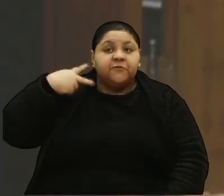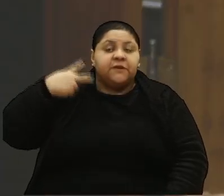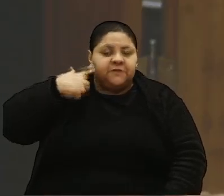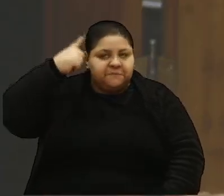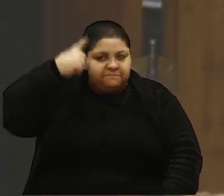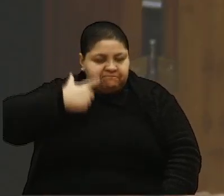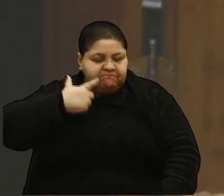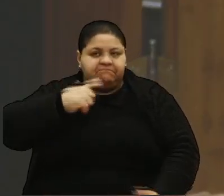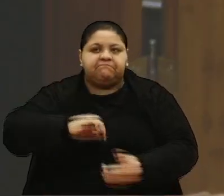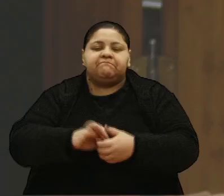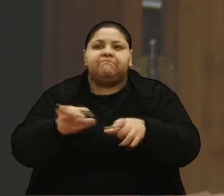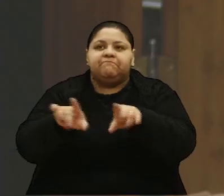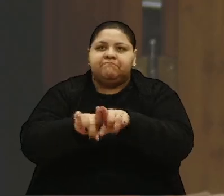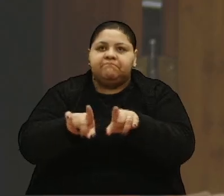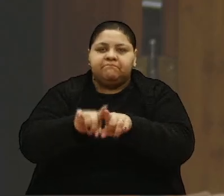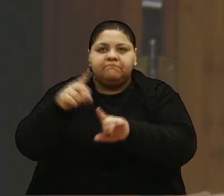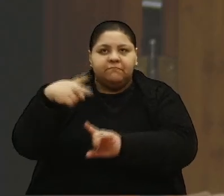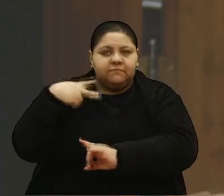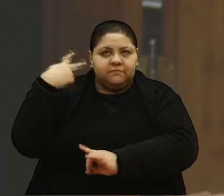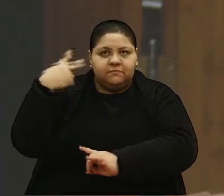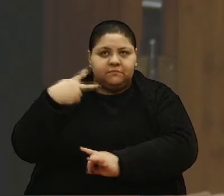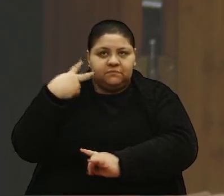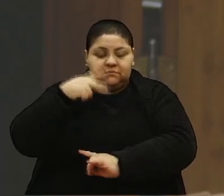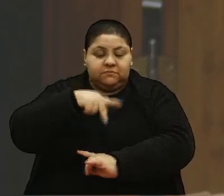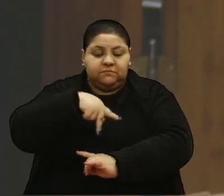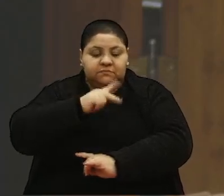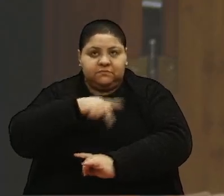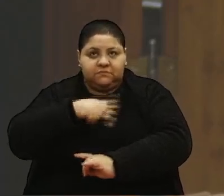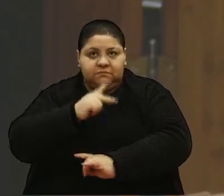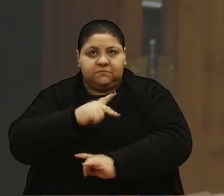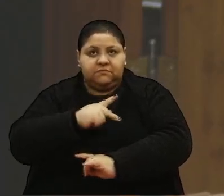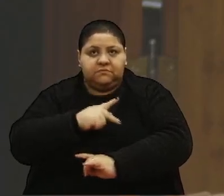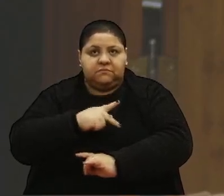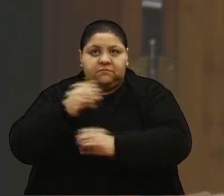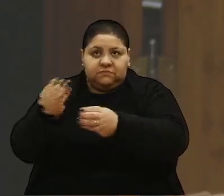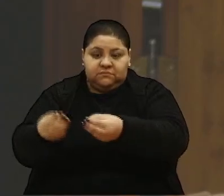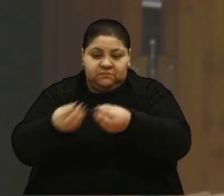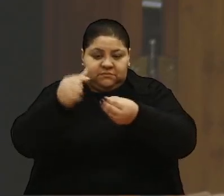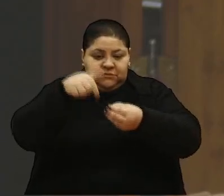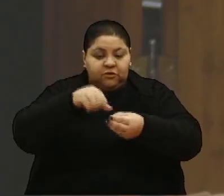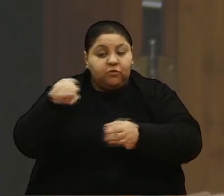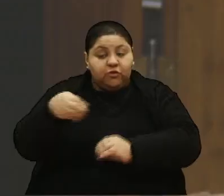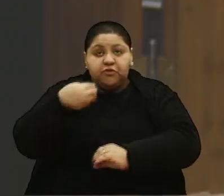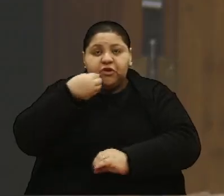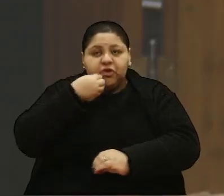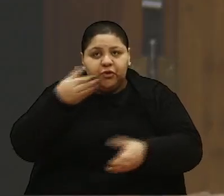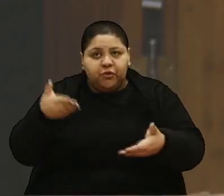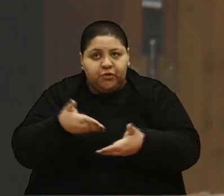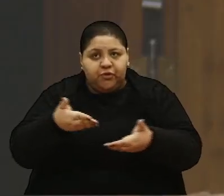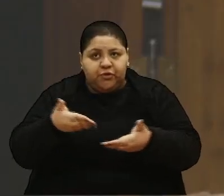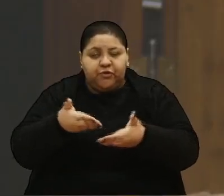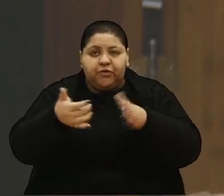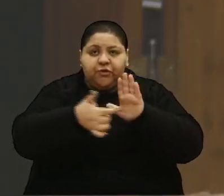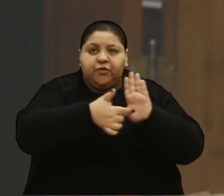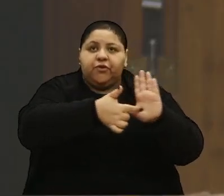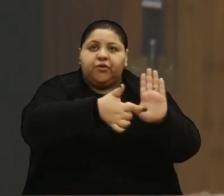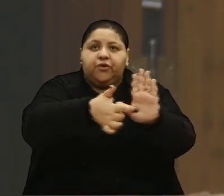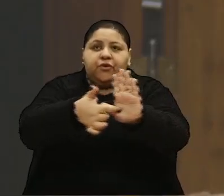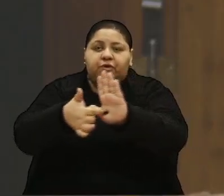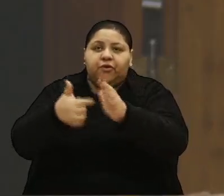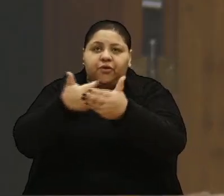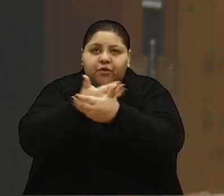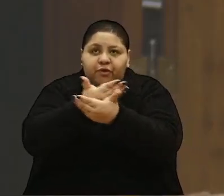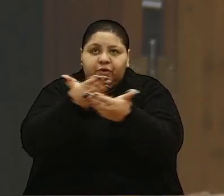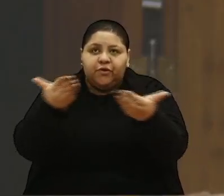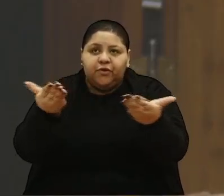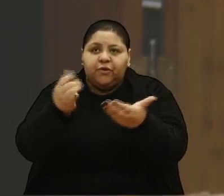Carinhato, bem como ao vereador Pedro Rodrigues, que me concedeu esta oportunidade para apresentar aos senhores